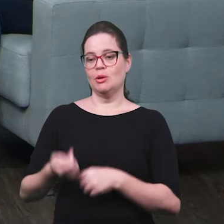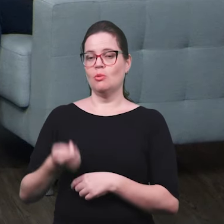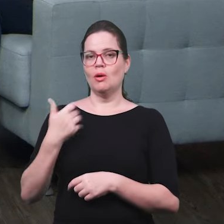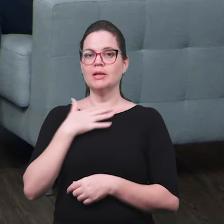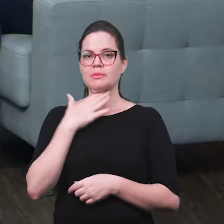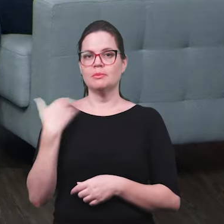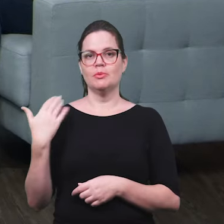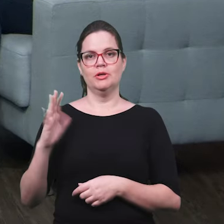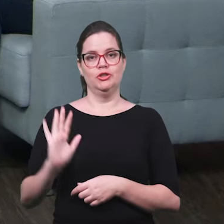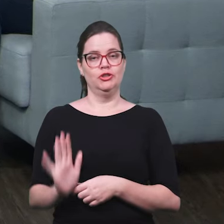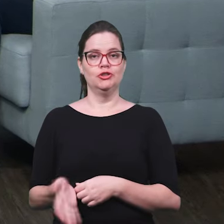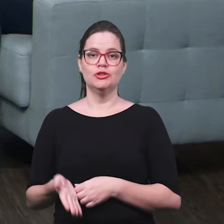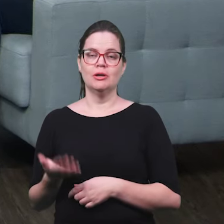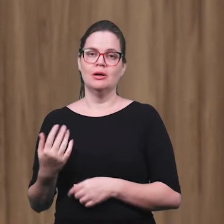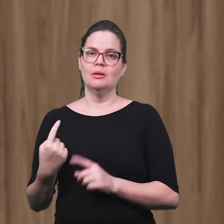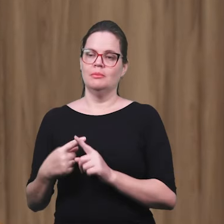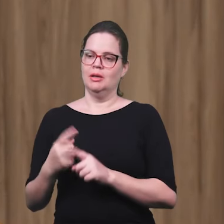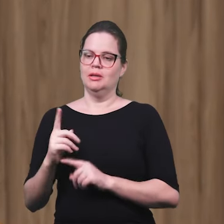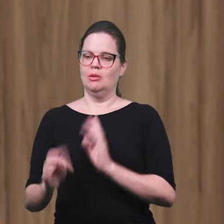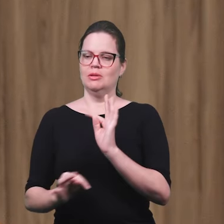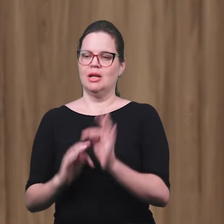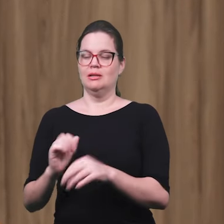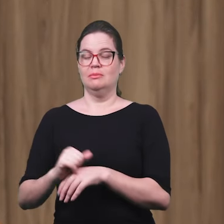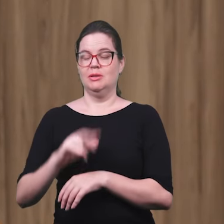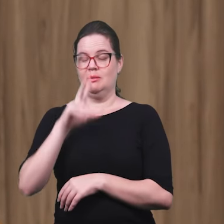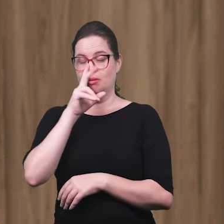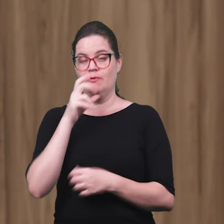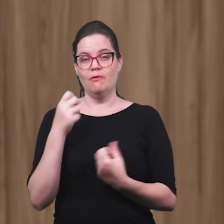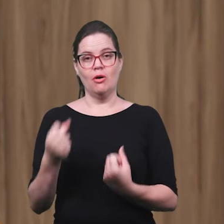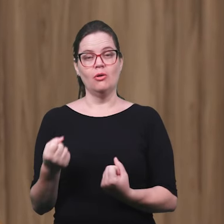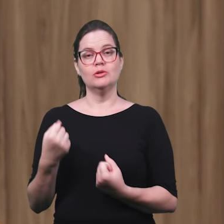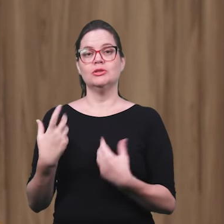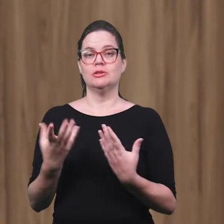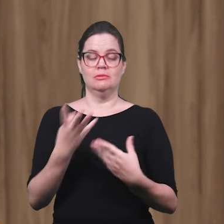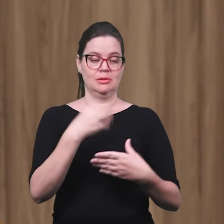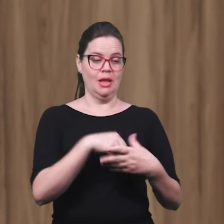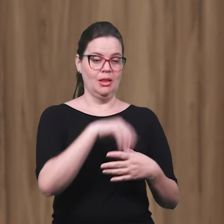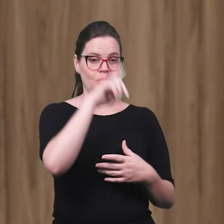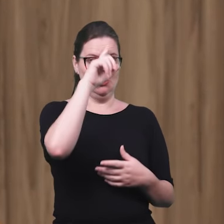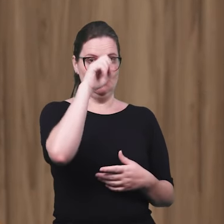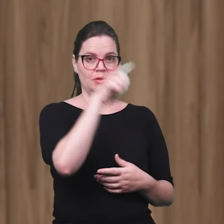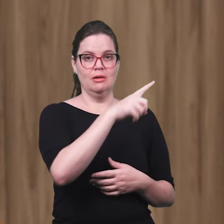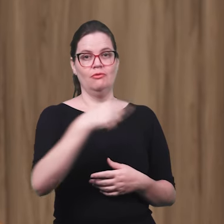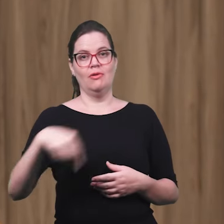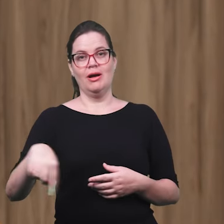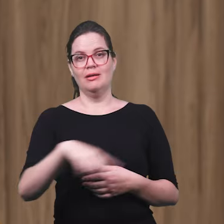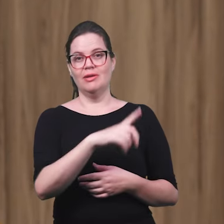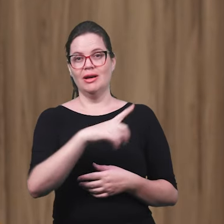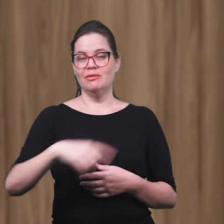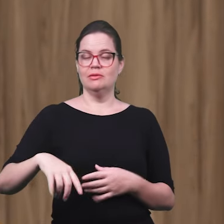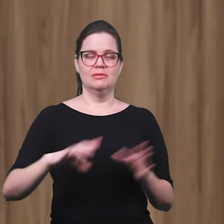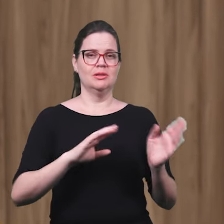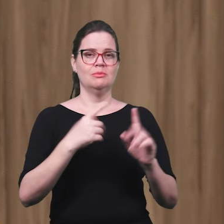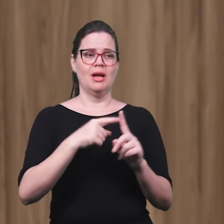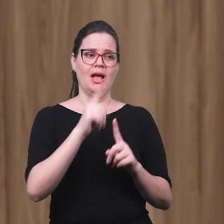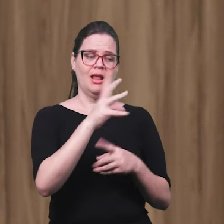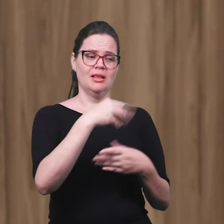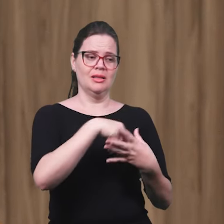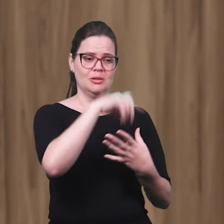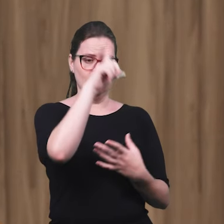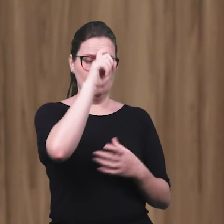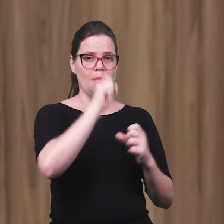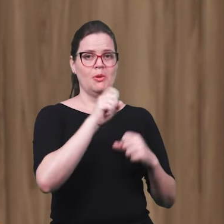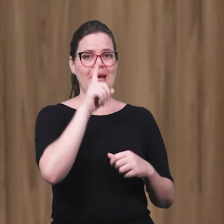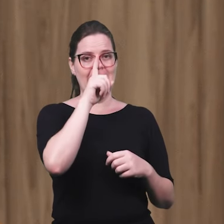fase terminal ali, às vezes fazendo um tratamento mais intensivo. Então, para poder ele não ficar dentro de um hospital, que às vezes tem um